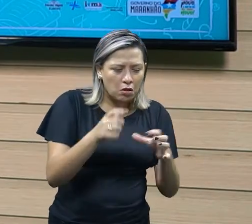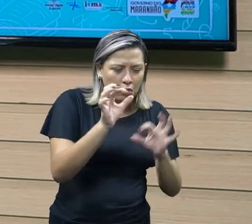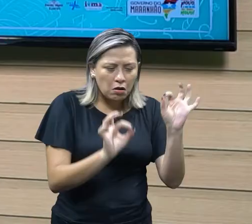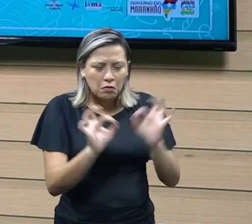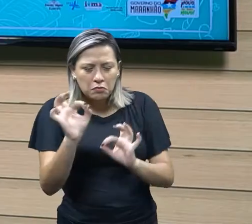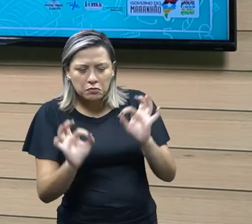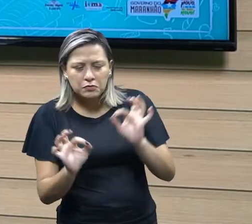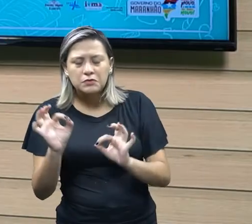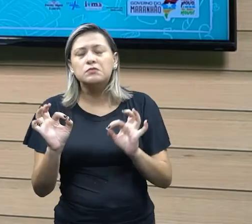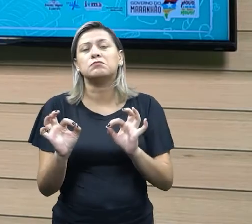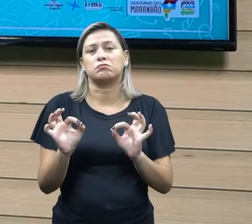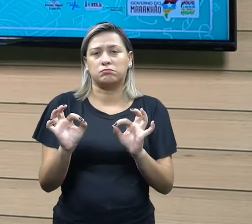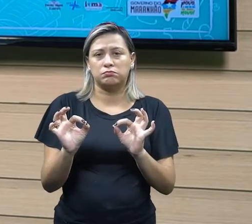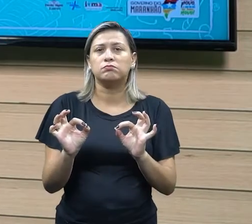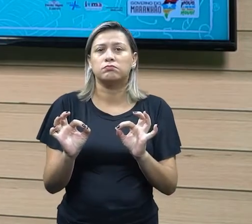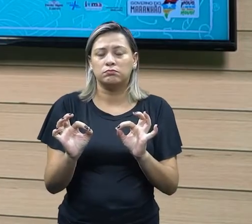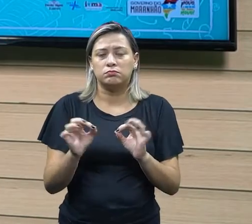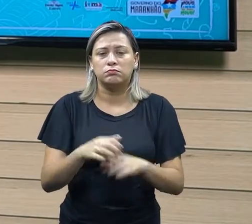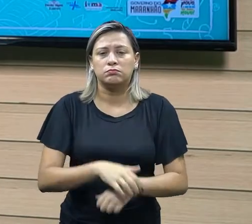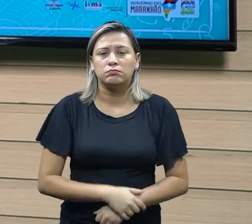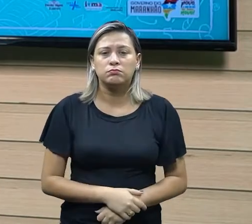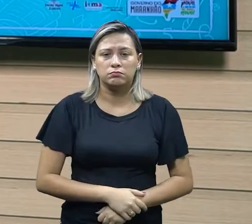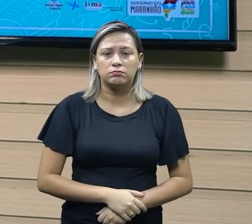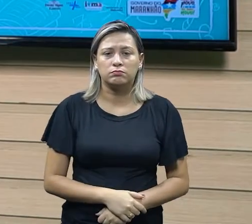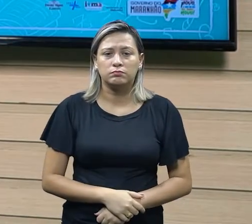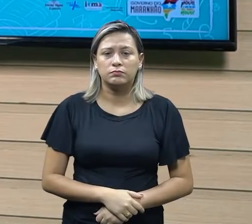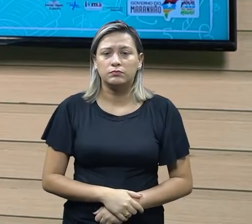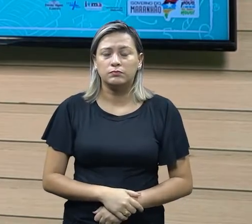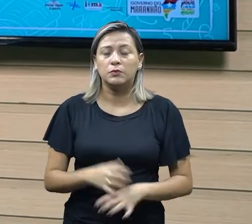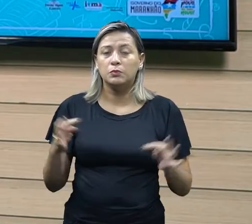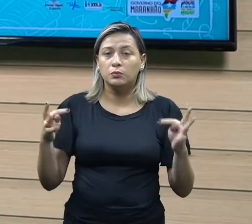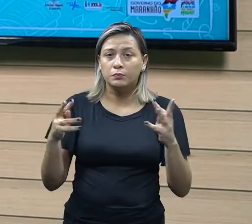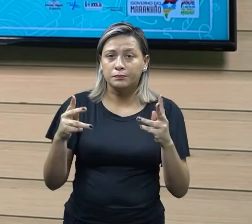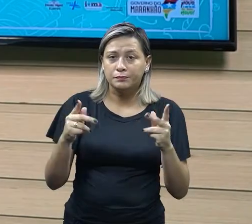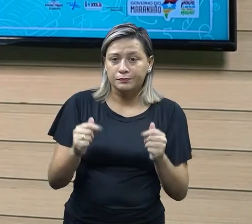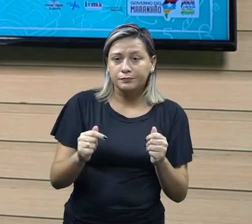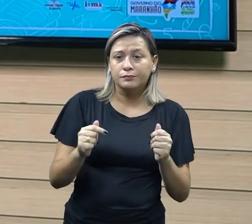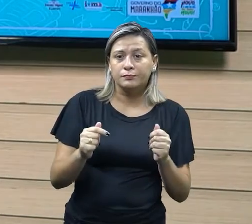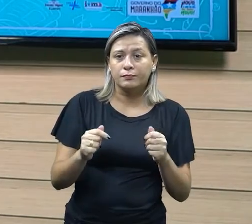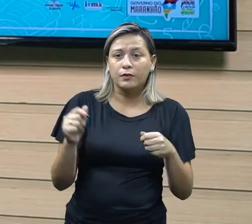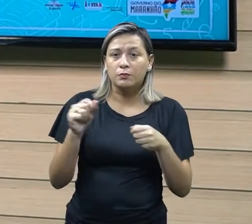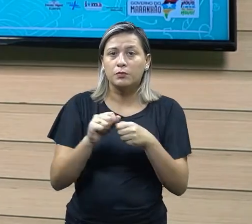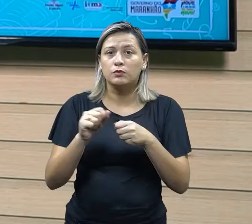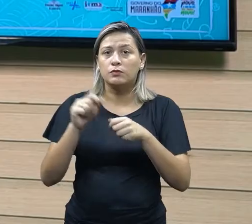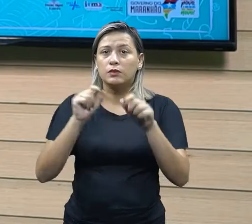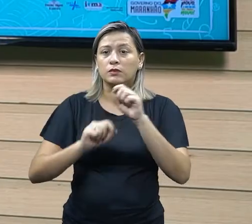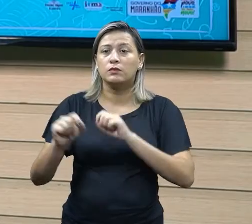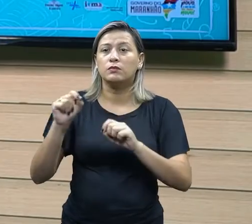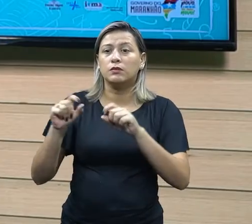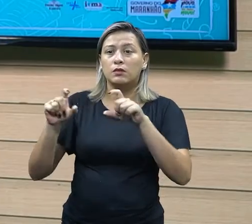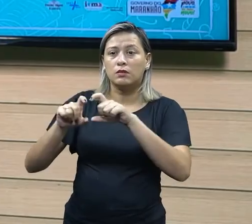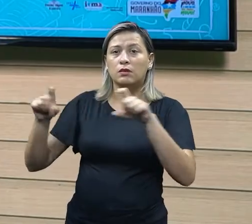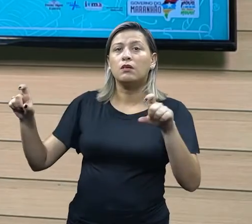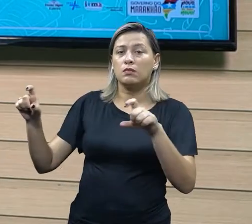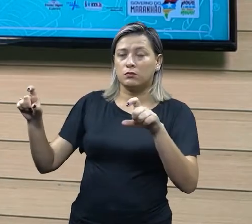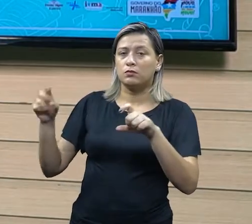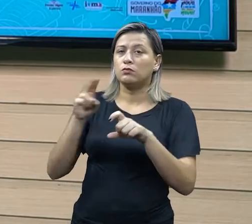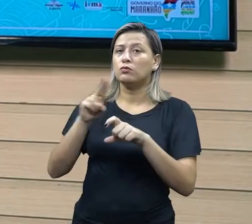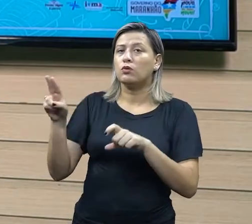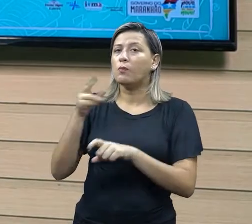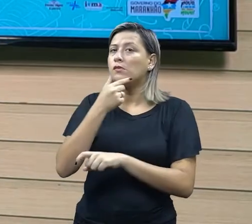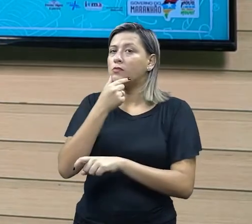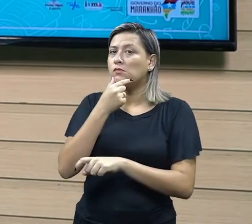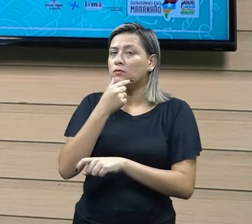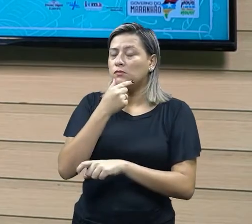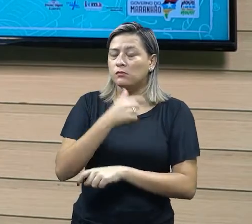vai trabalhar, e toda essa preparação pode ser feita nesse primeirinho aqui, ó, o Draft Settings.